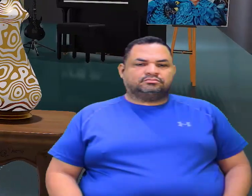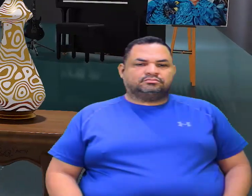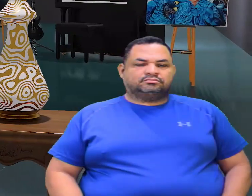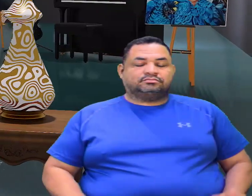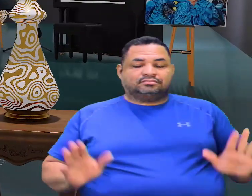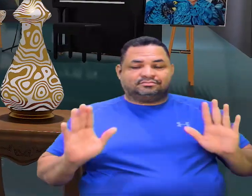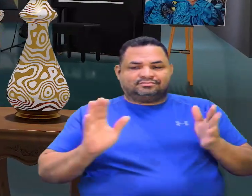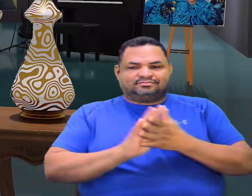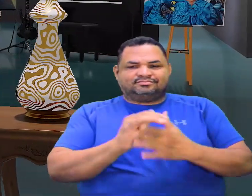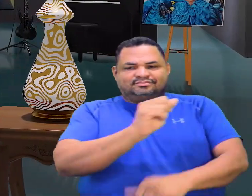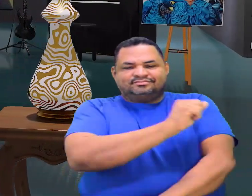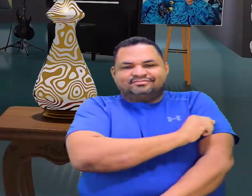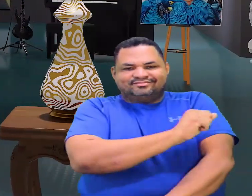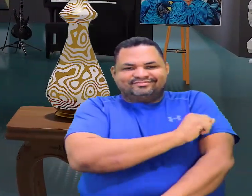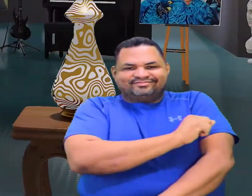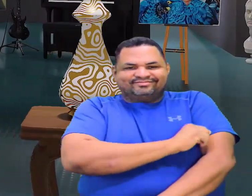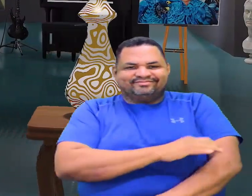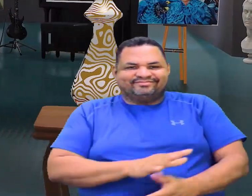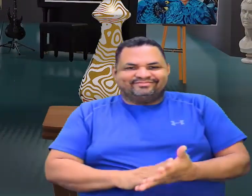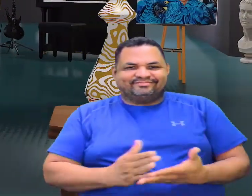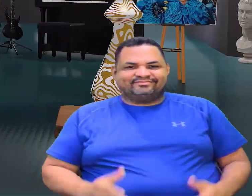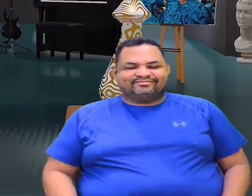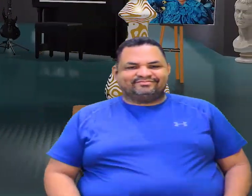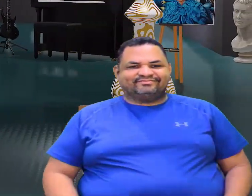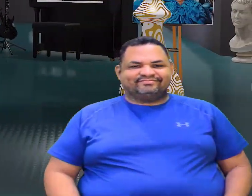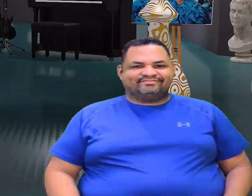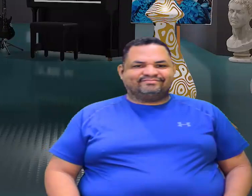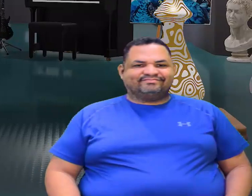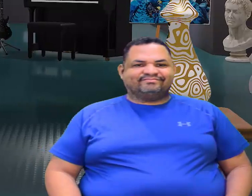Olá alunos Olha isso aí